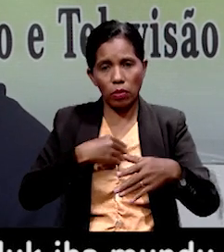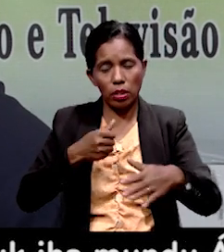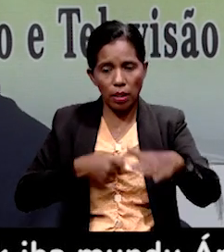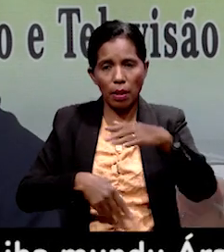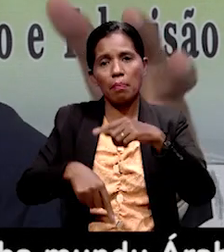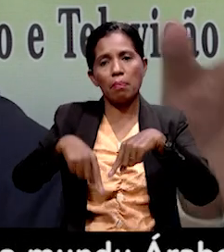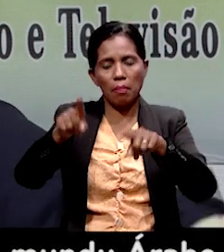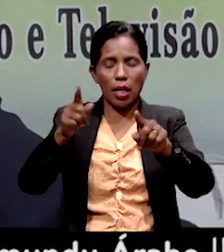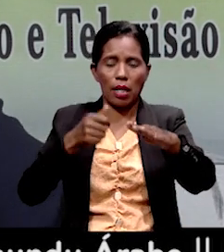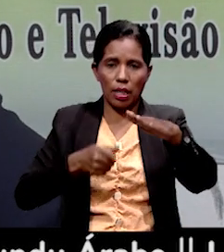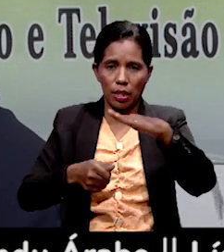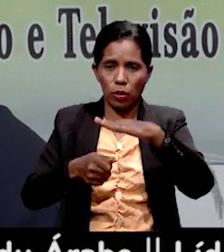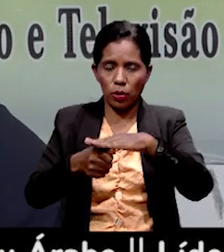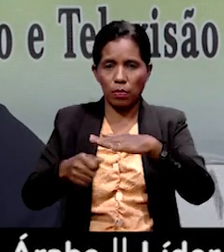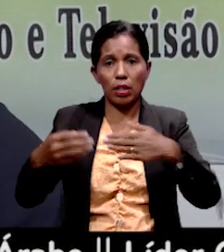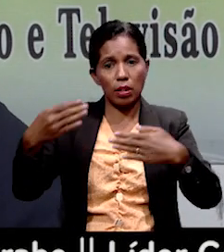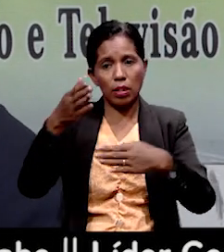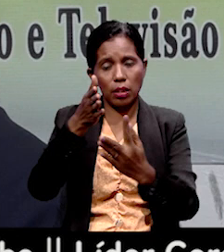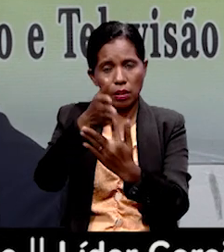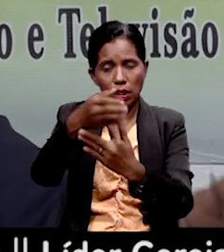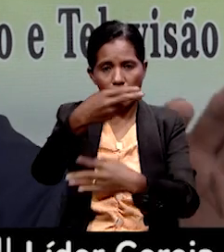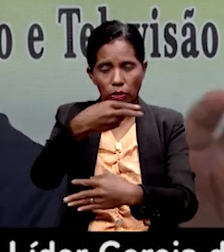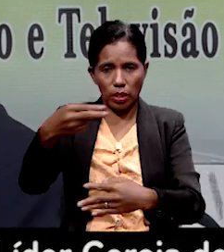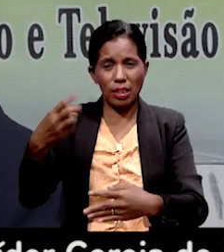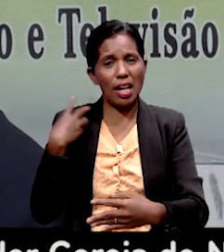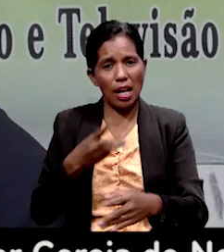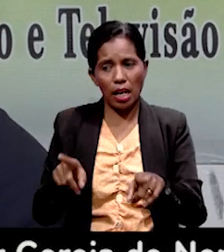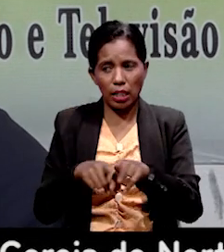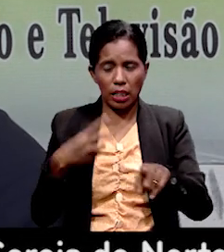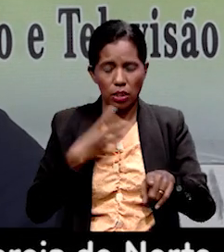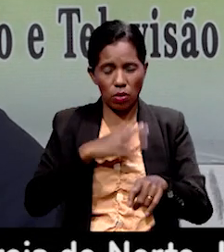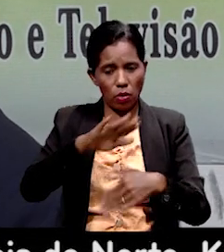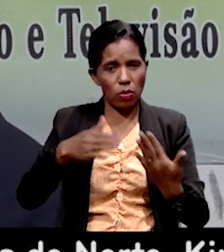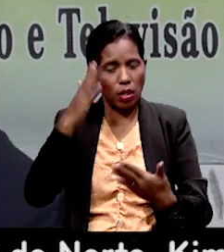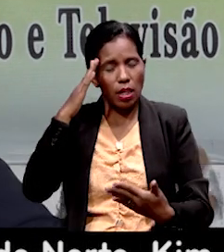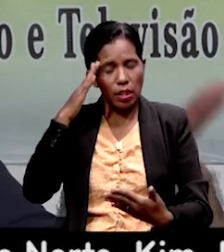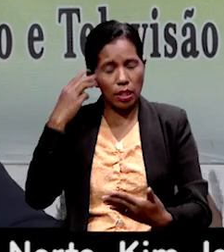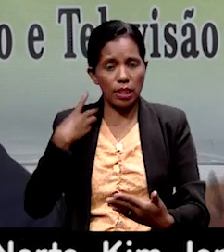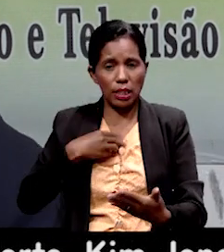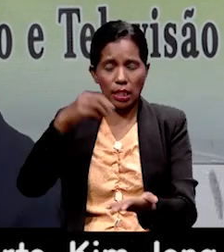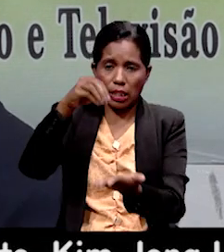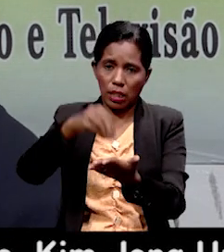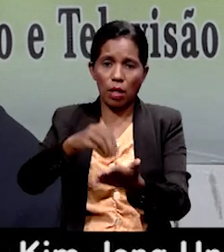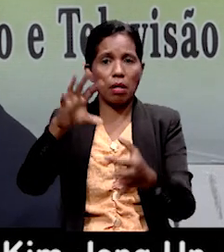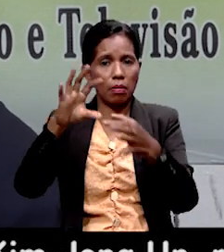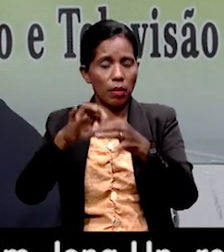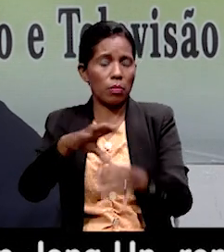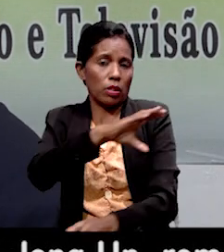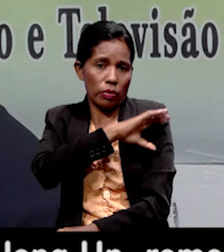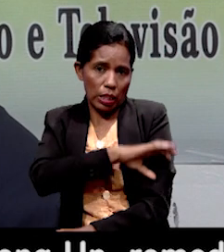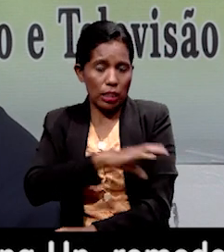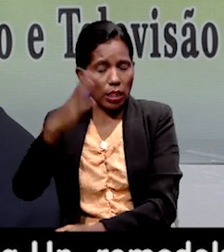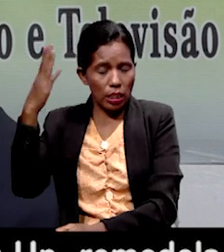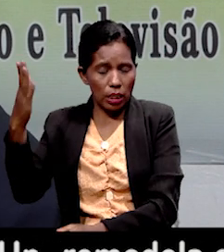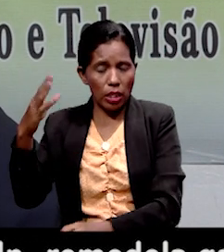larang. Ia hanya sangat katen, itu tu katen, kata ke, itu kalau ke membro siguransi frontera ni, ia ni prinsip,